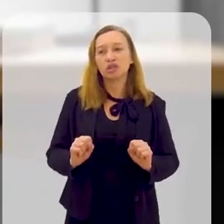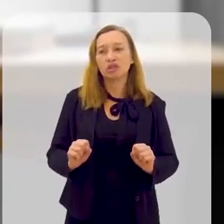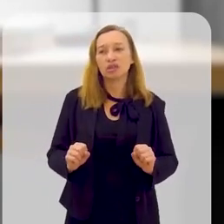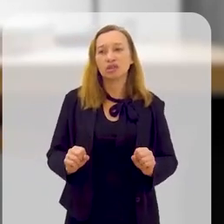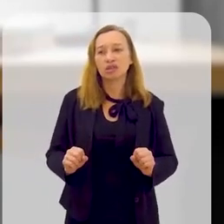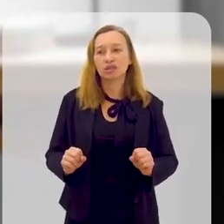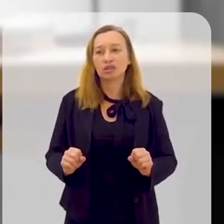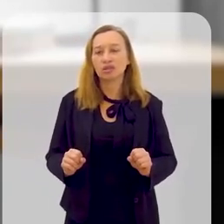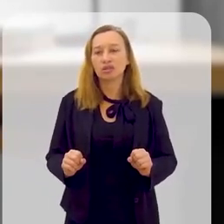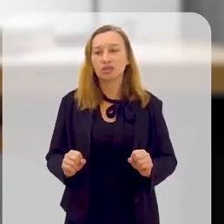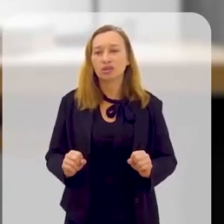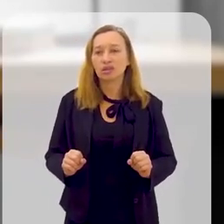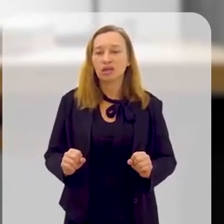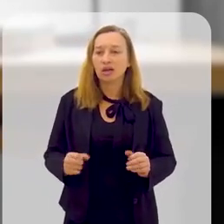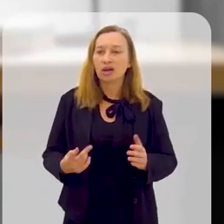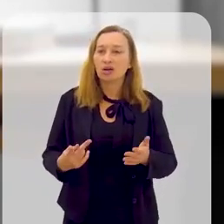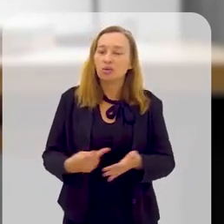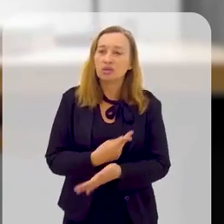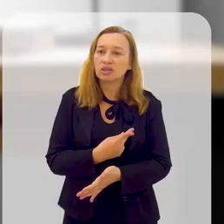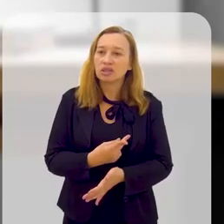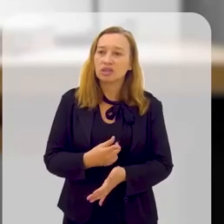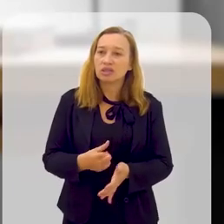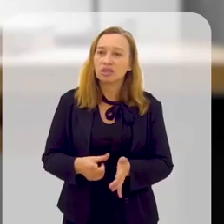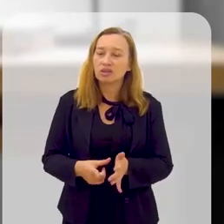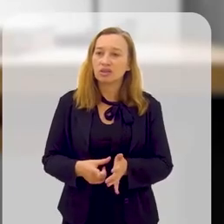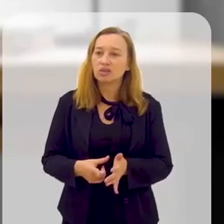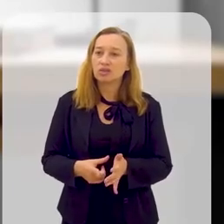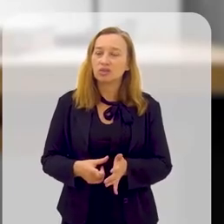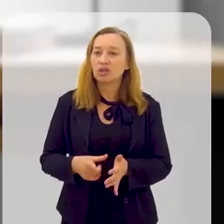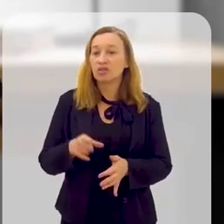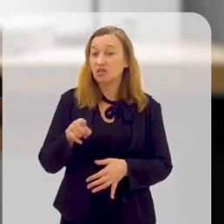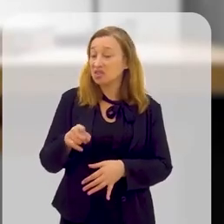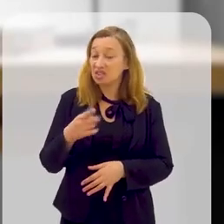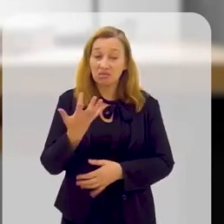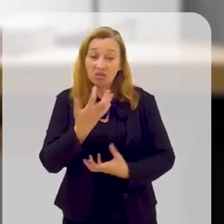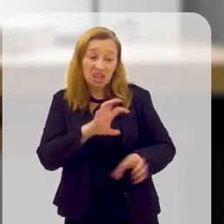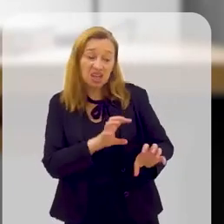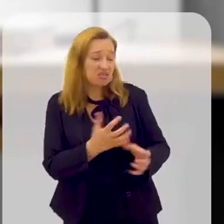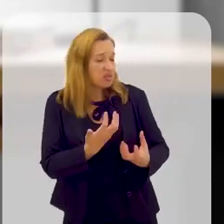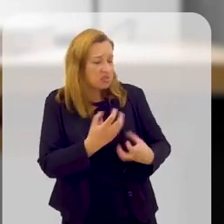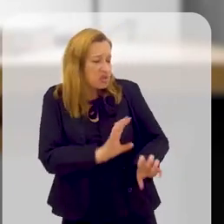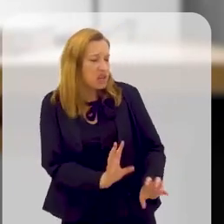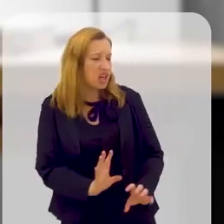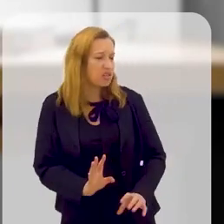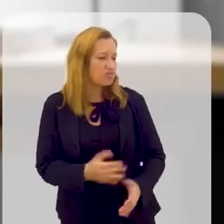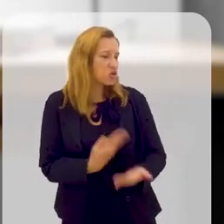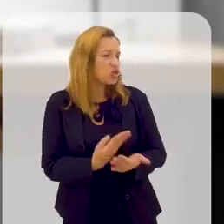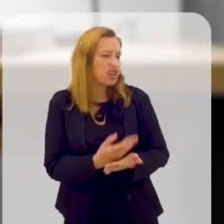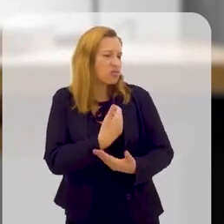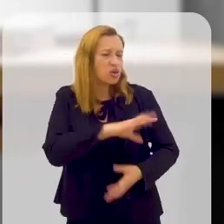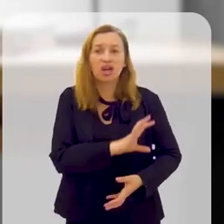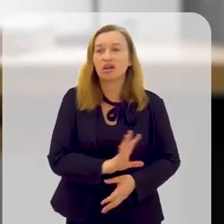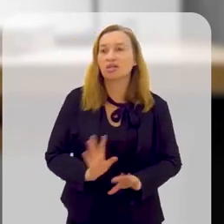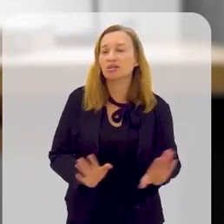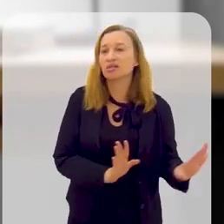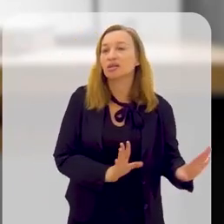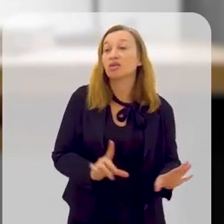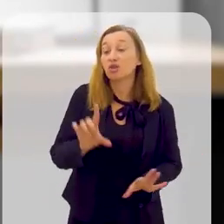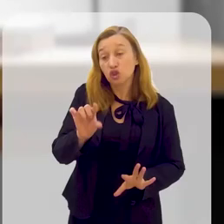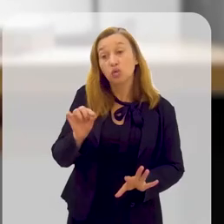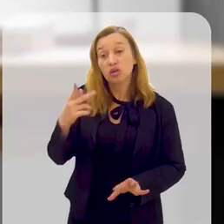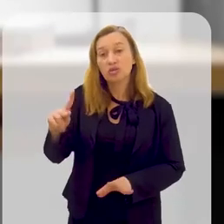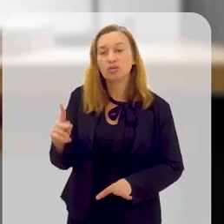poderia ter surgido esse pequeno ponto e você das costas para ele dizer não não é isso que eu quero estudar